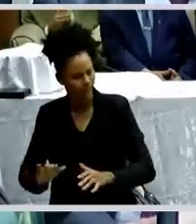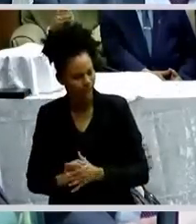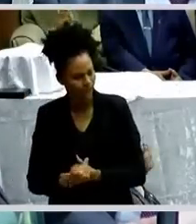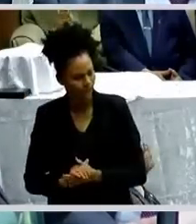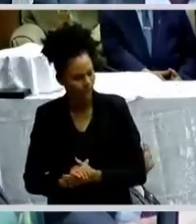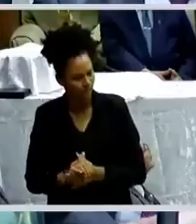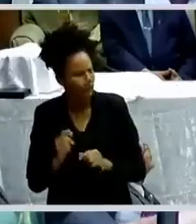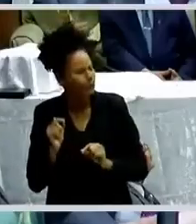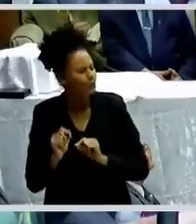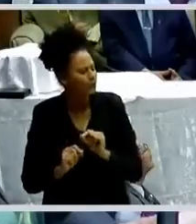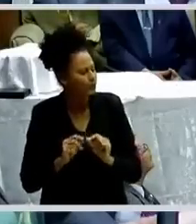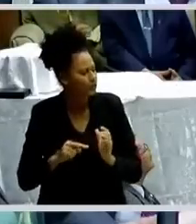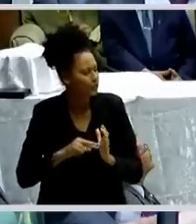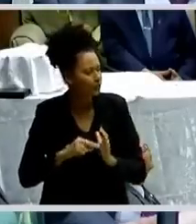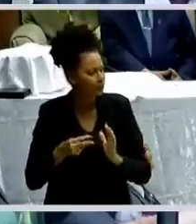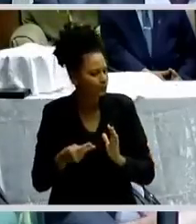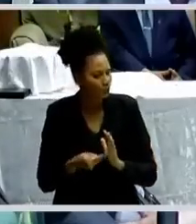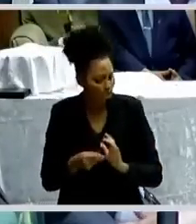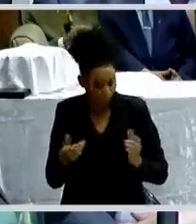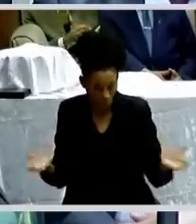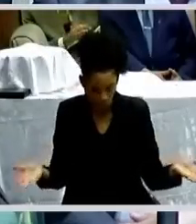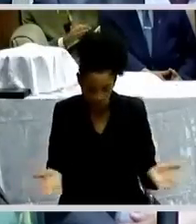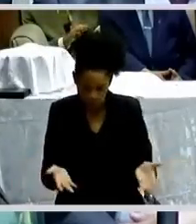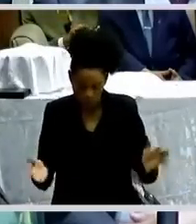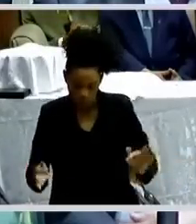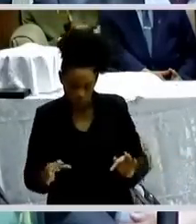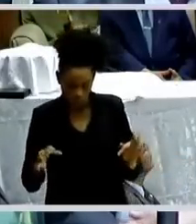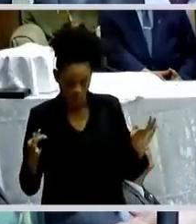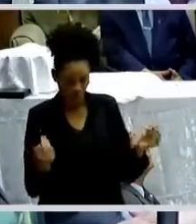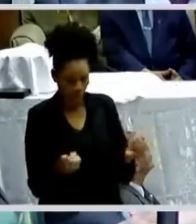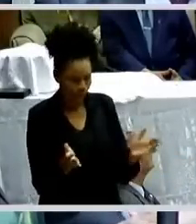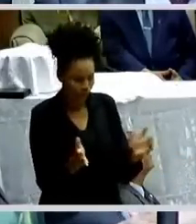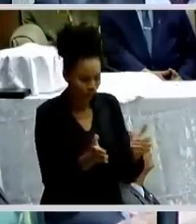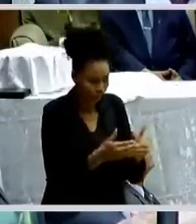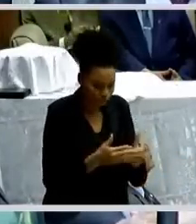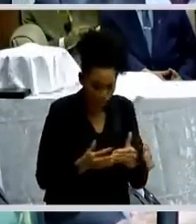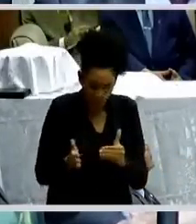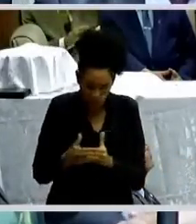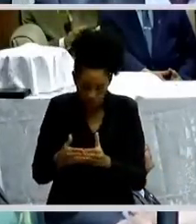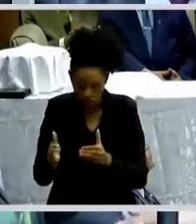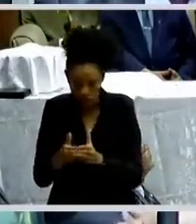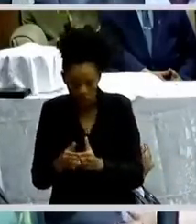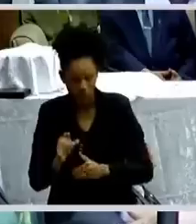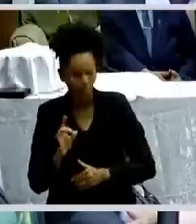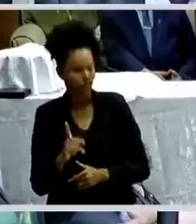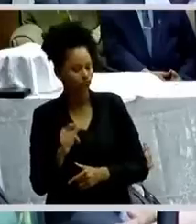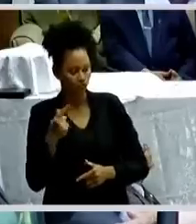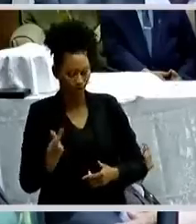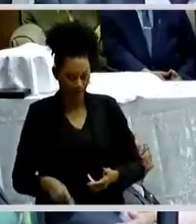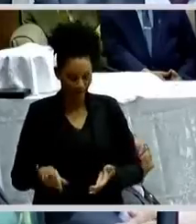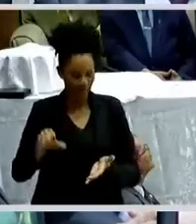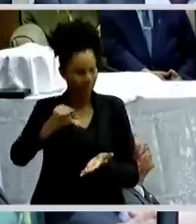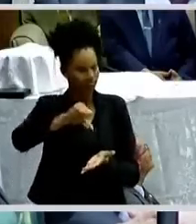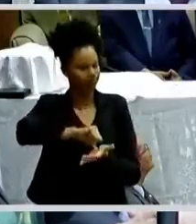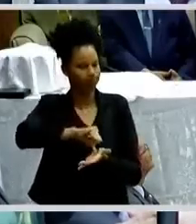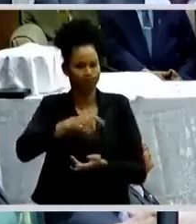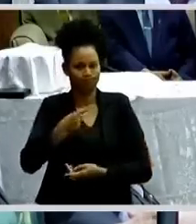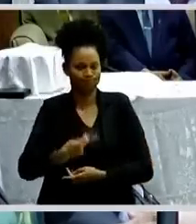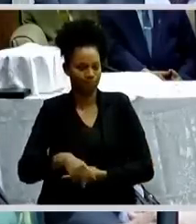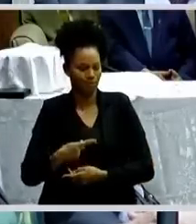Isso implica dizer, fechou, se fosse hoje, todas as congregações do estado, só na sede poderia adorar.